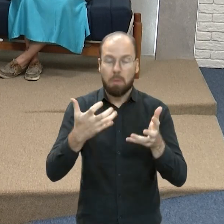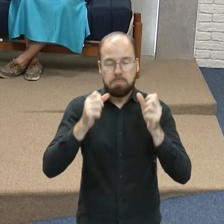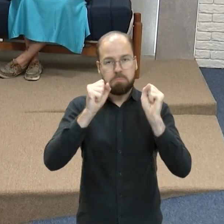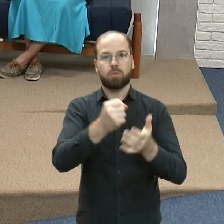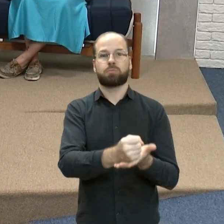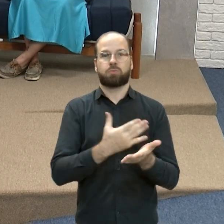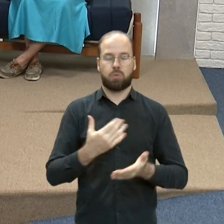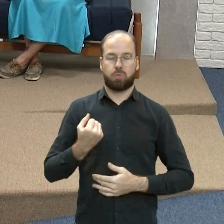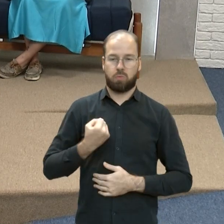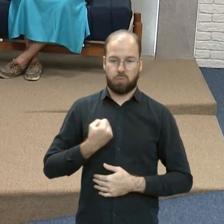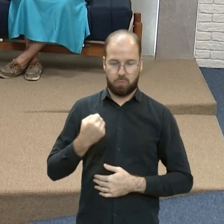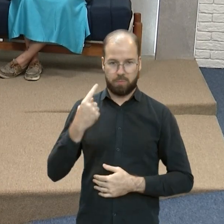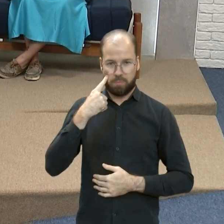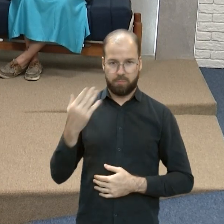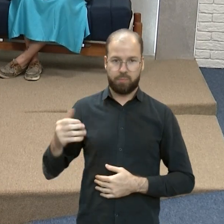tela,